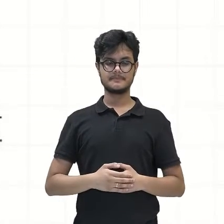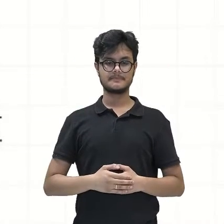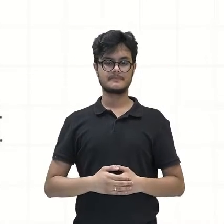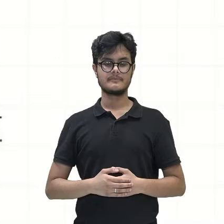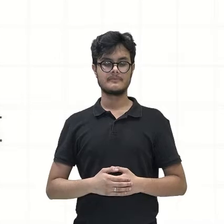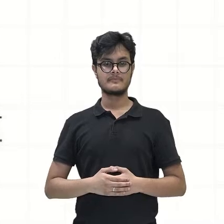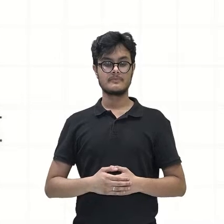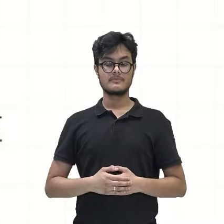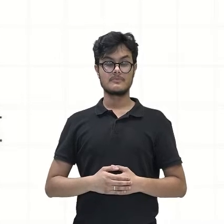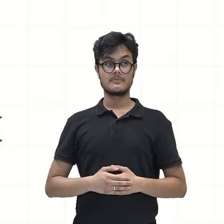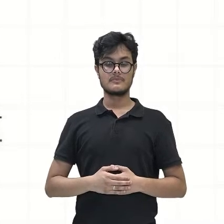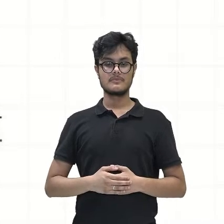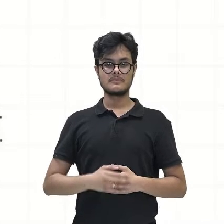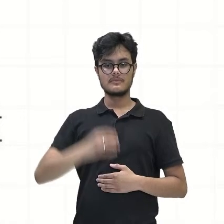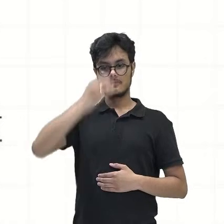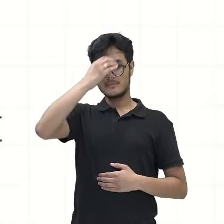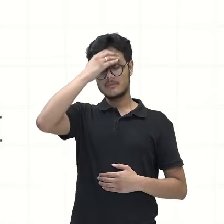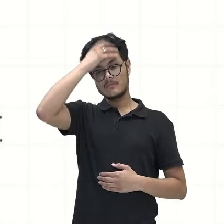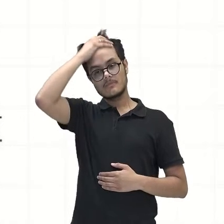o